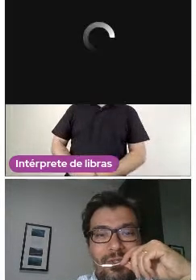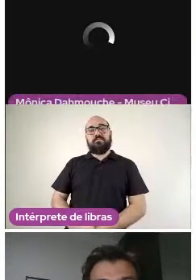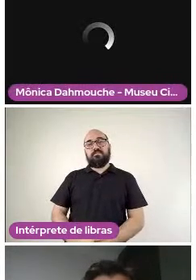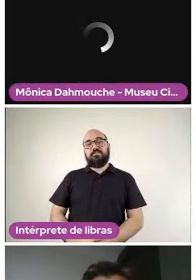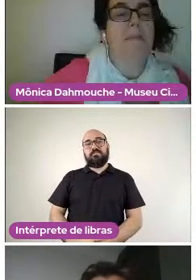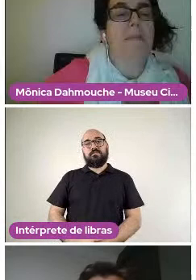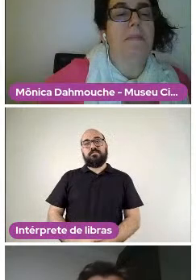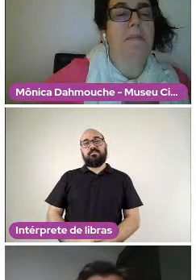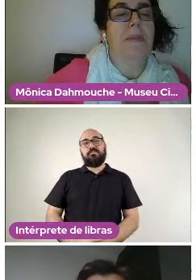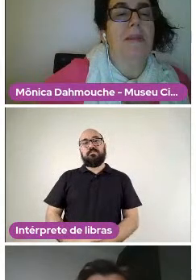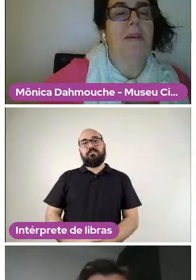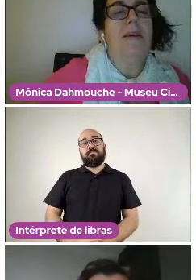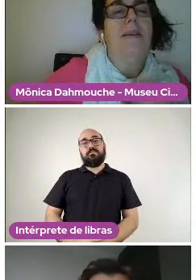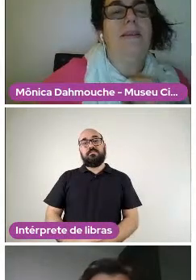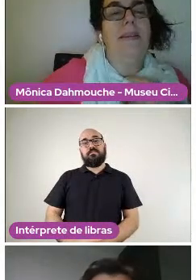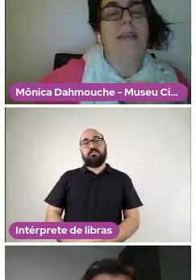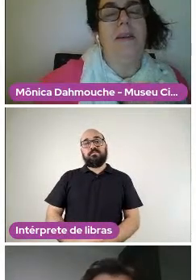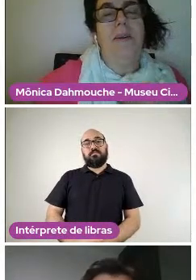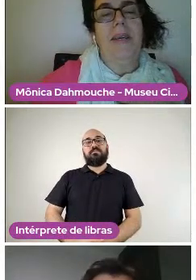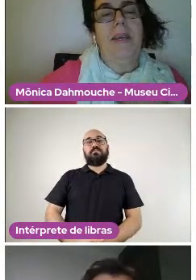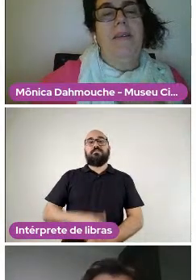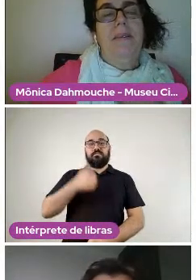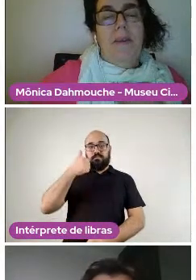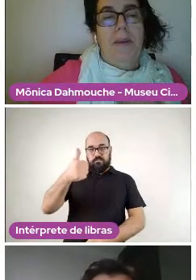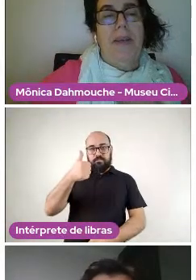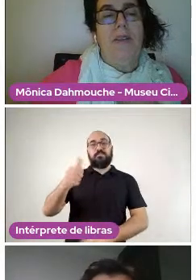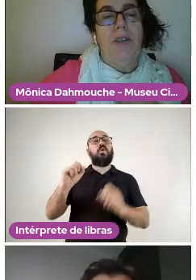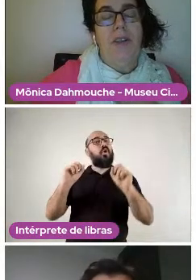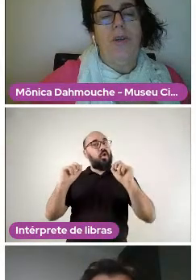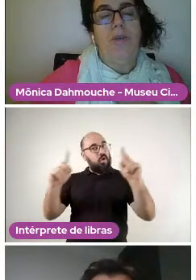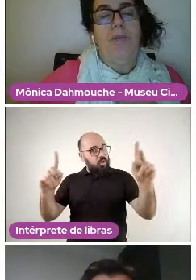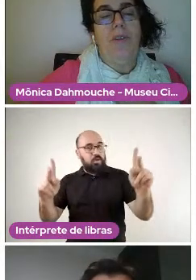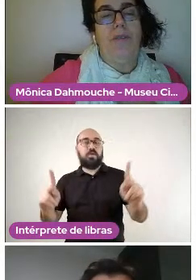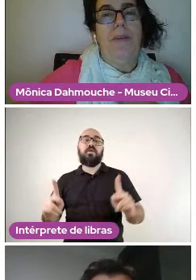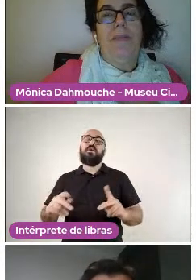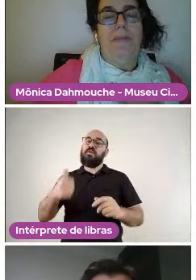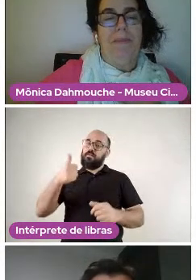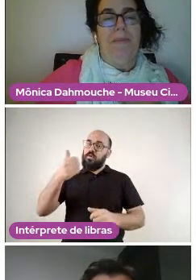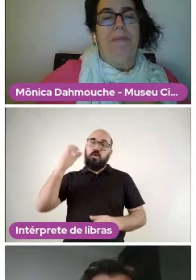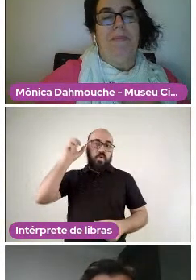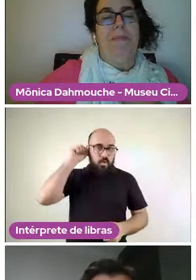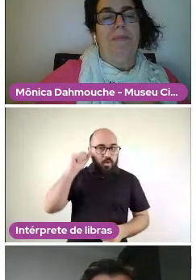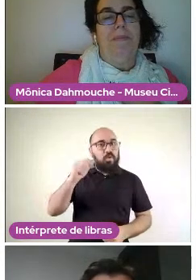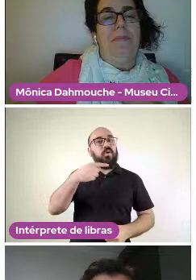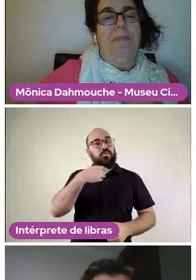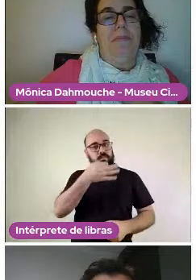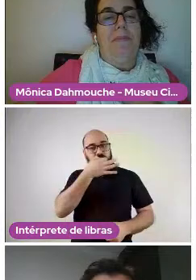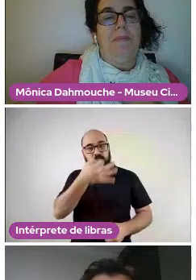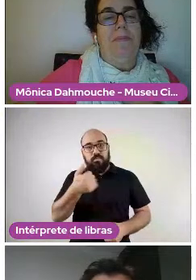Só preciso de uma confirmação para dar sim, sequência. Sim, tá ok. A gente te ouve e te vê.